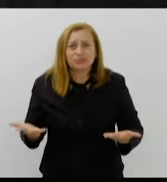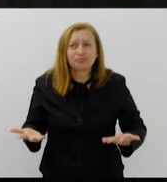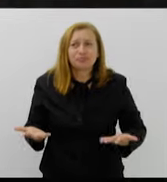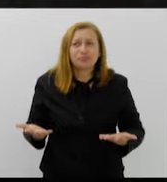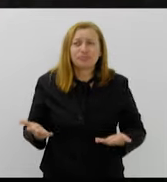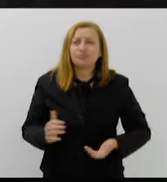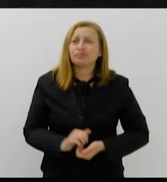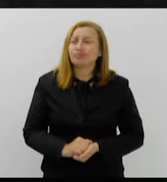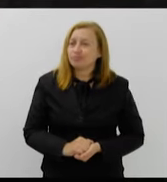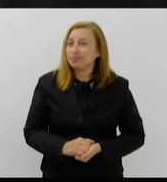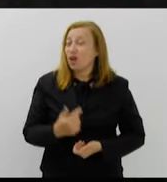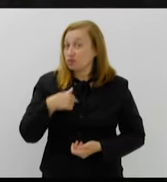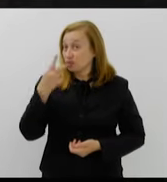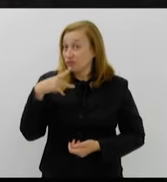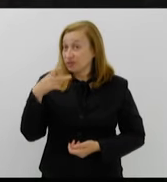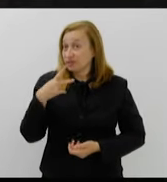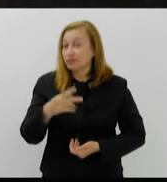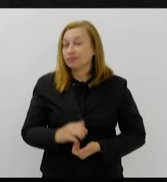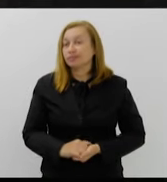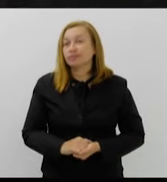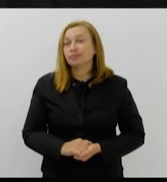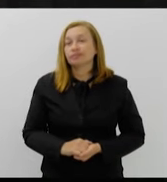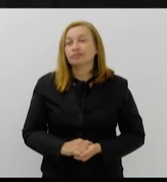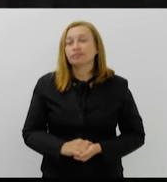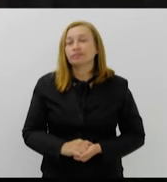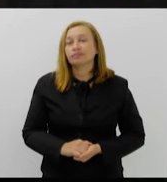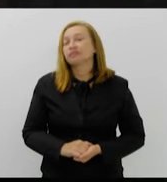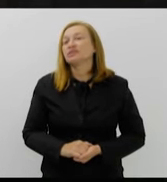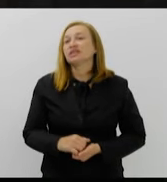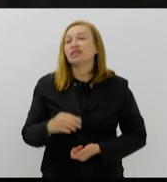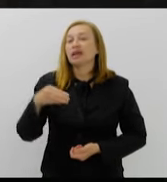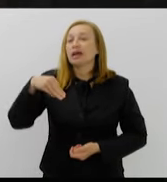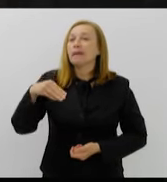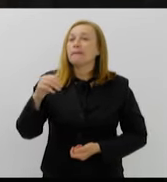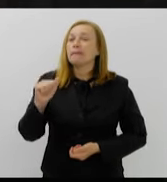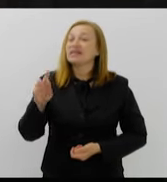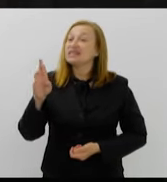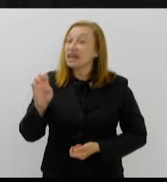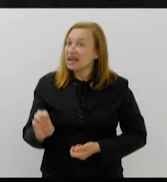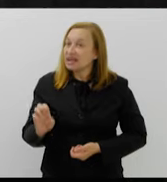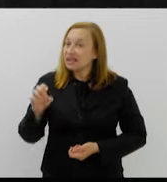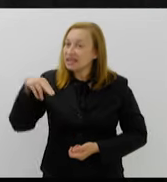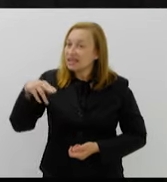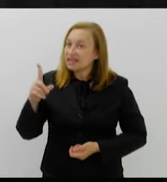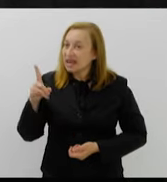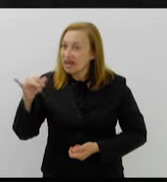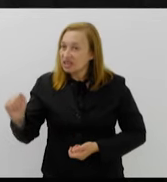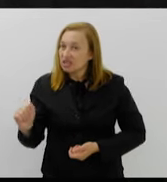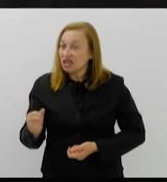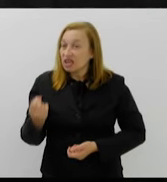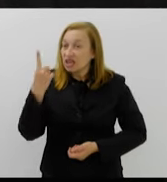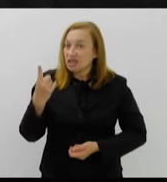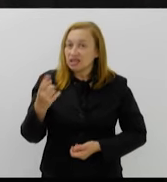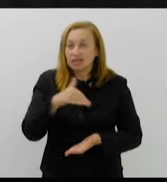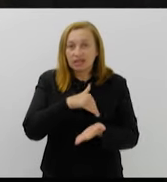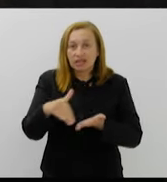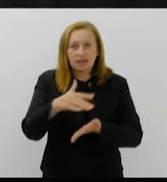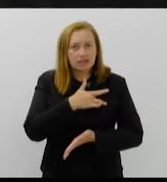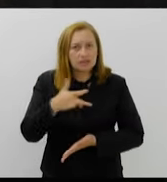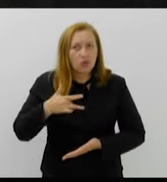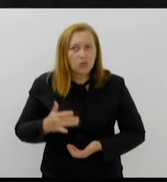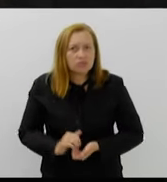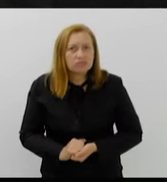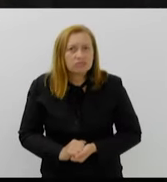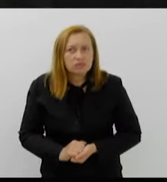estarrecedor eu tô falando da senhora Marcele naid a ex-secretária de saúde